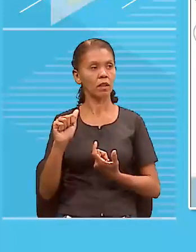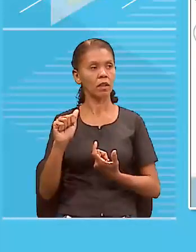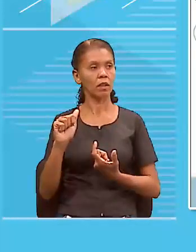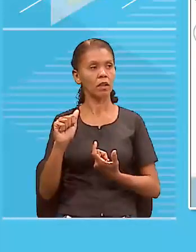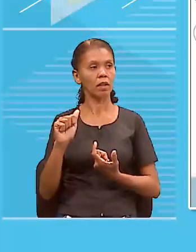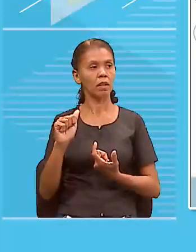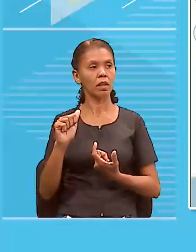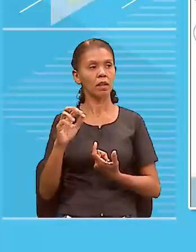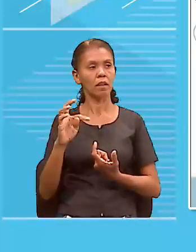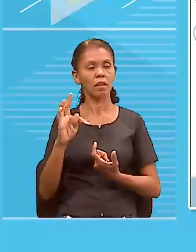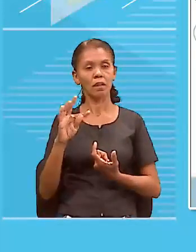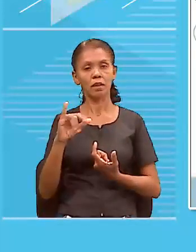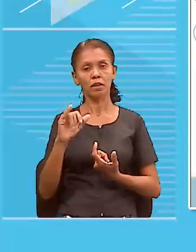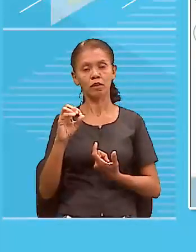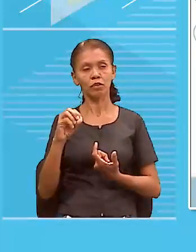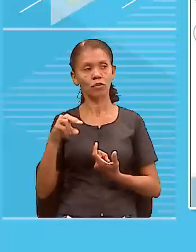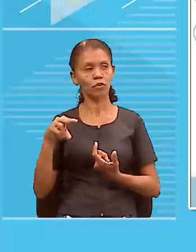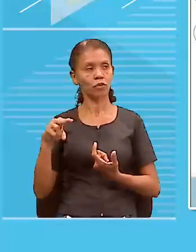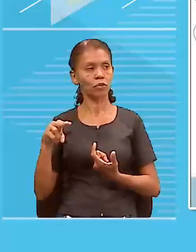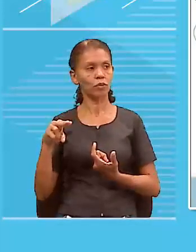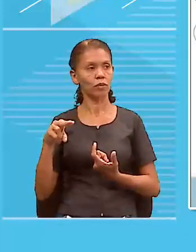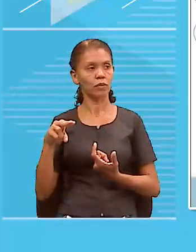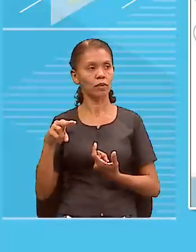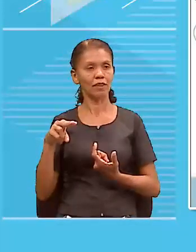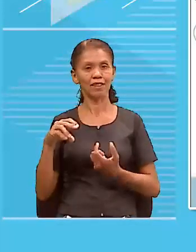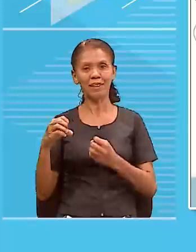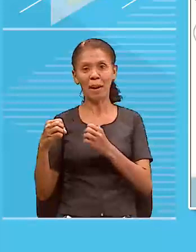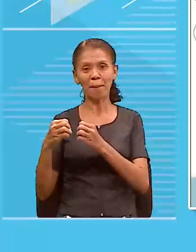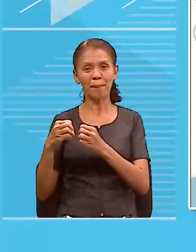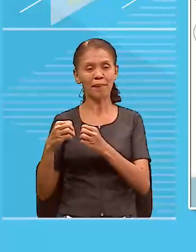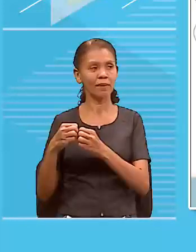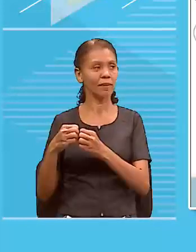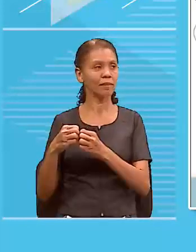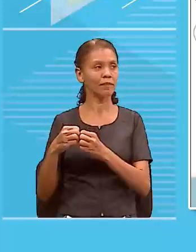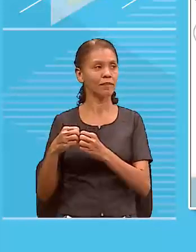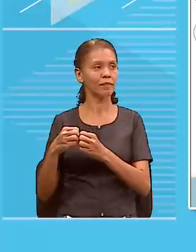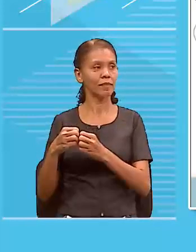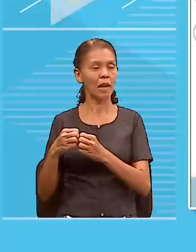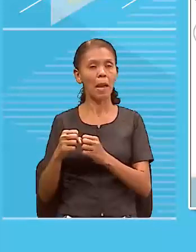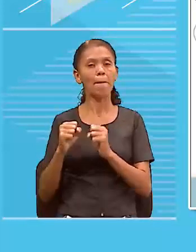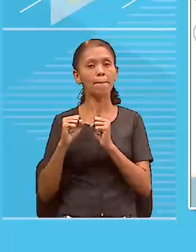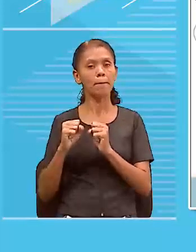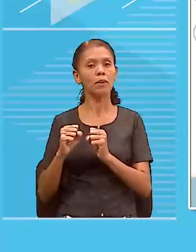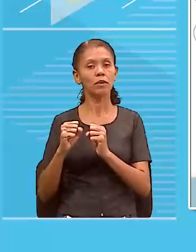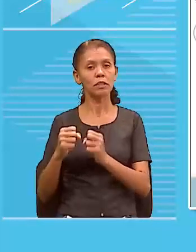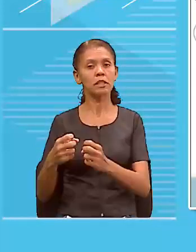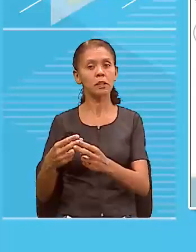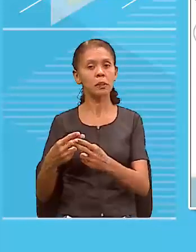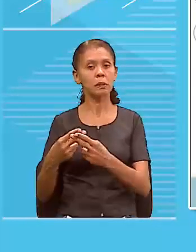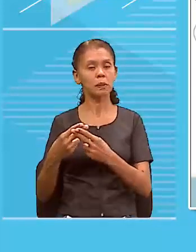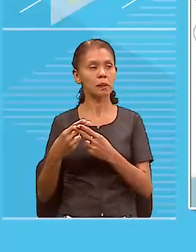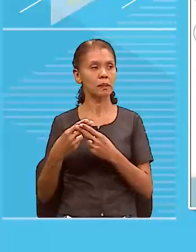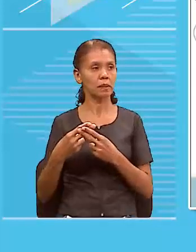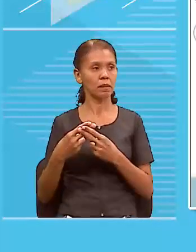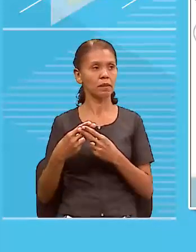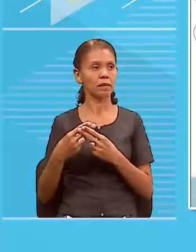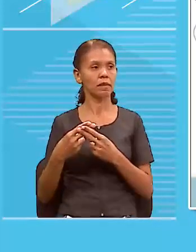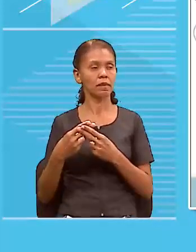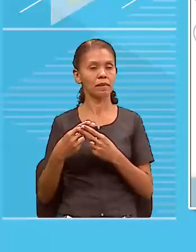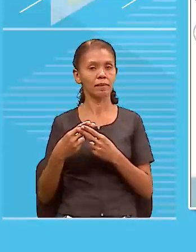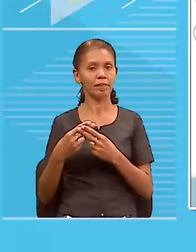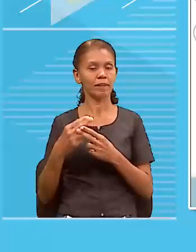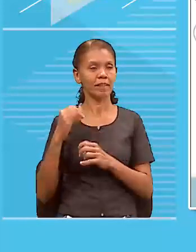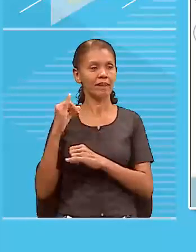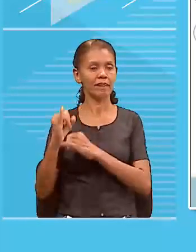comunicação é do queijo a hora educação news notícias e